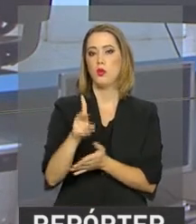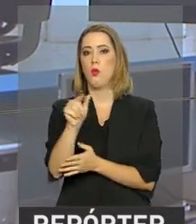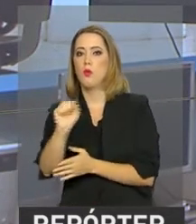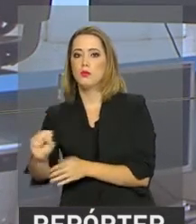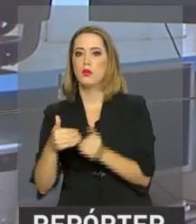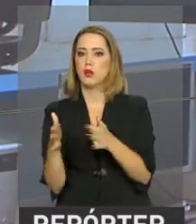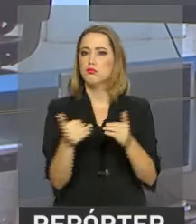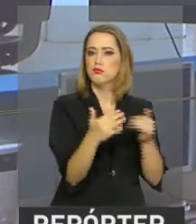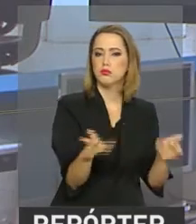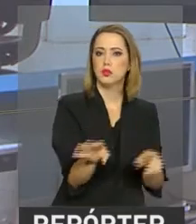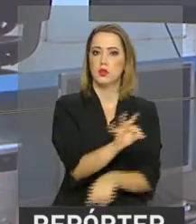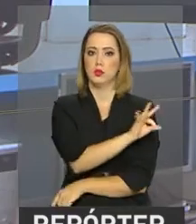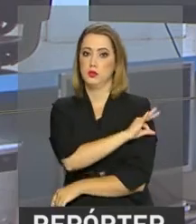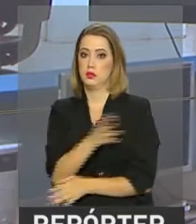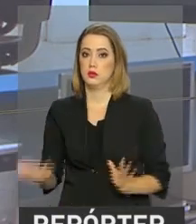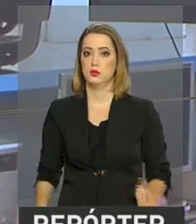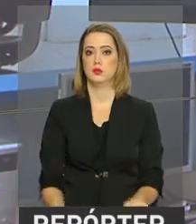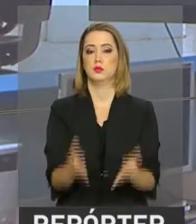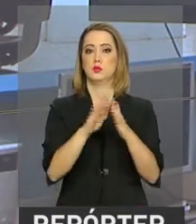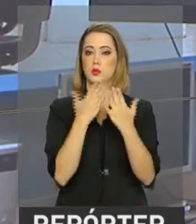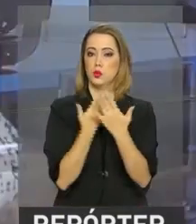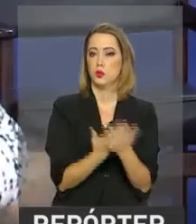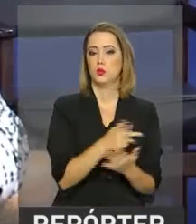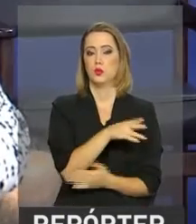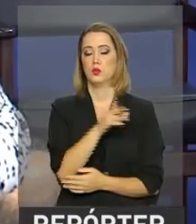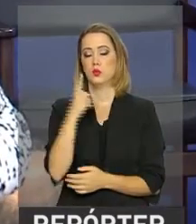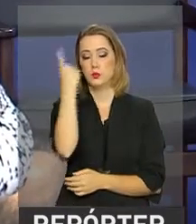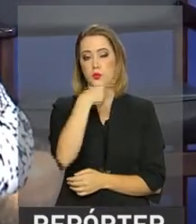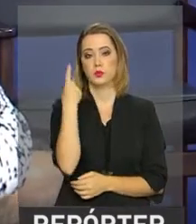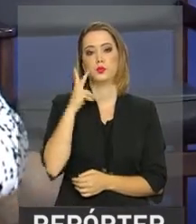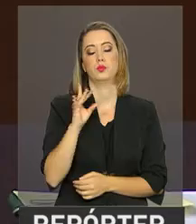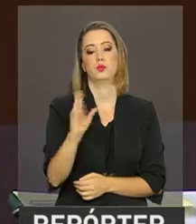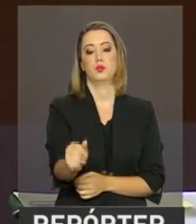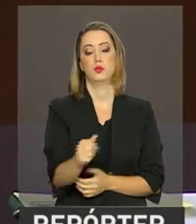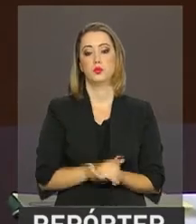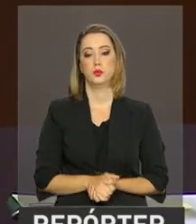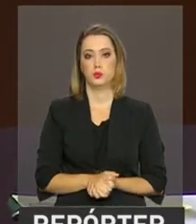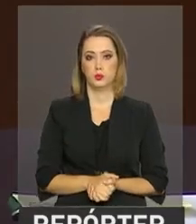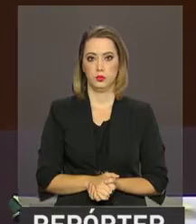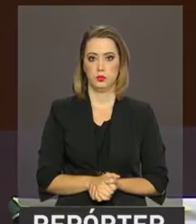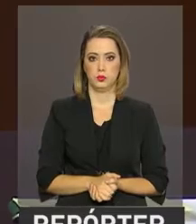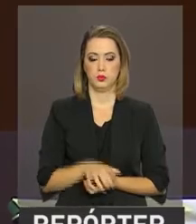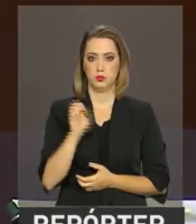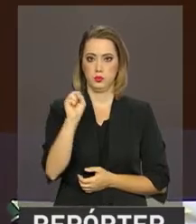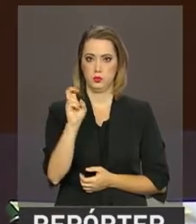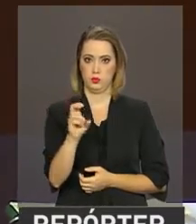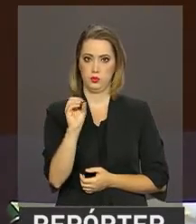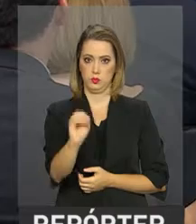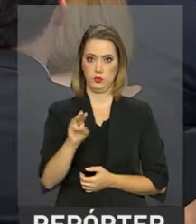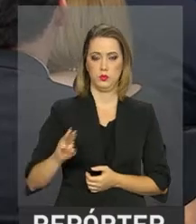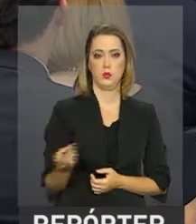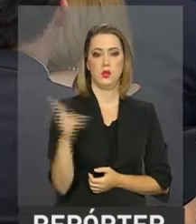técnico e incentivar escolas em tempo integral são 850 milhões de reais para a educação integral